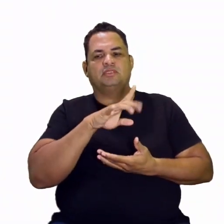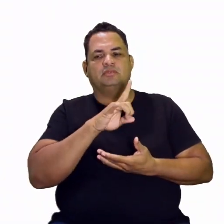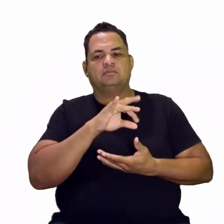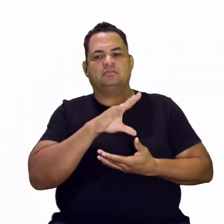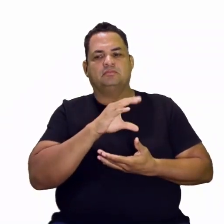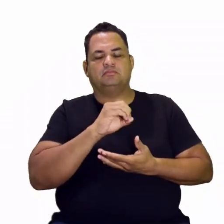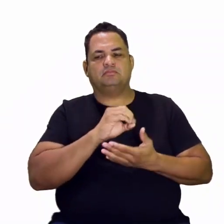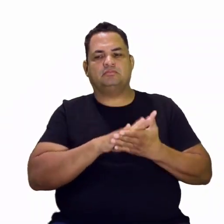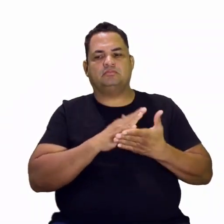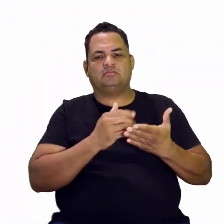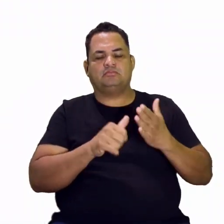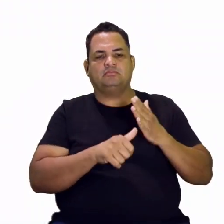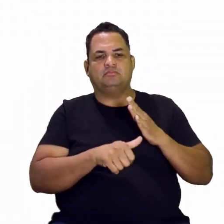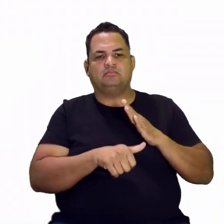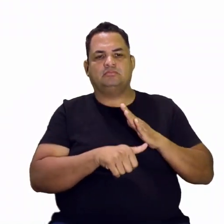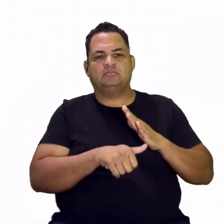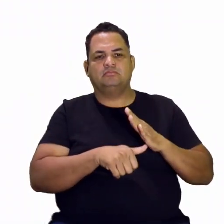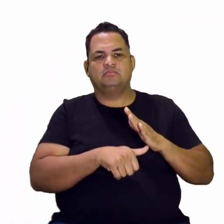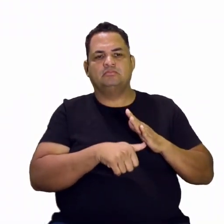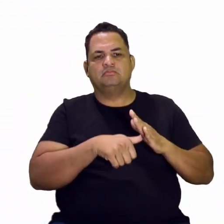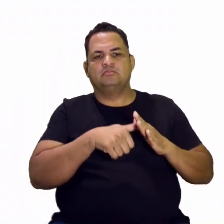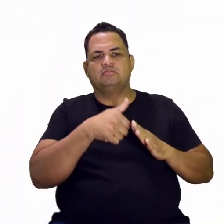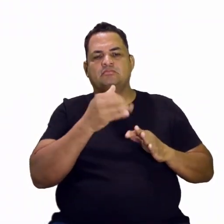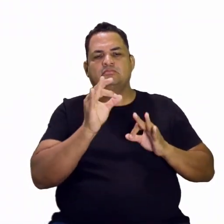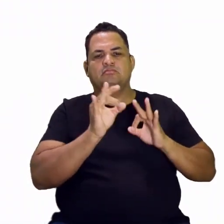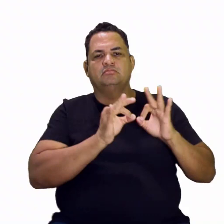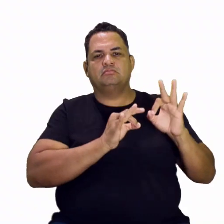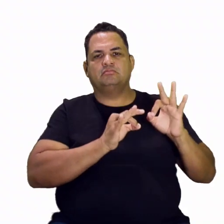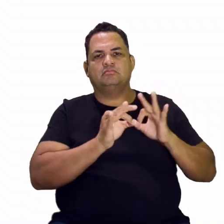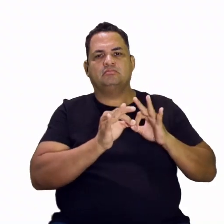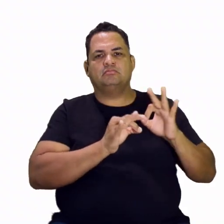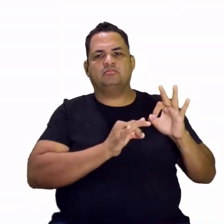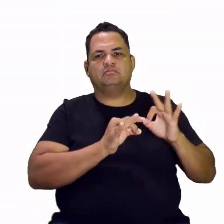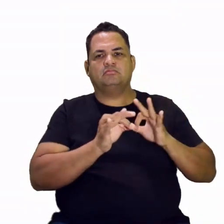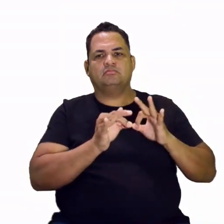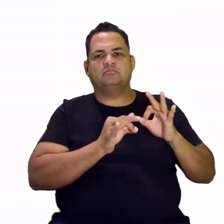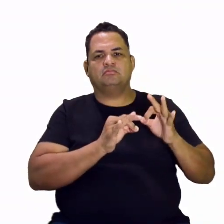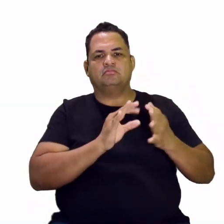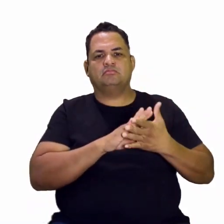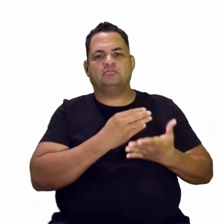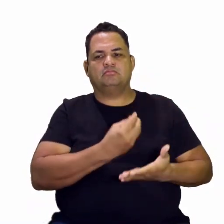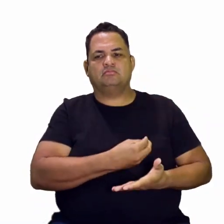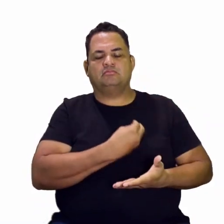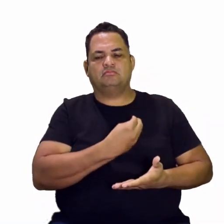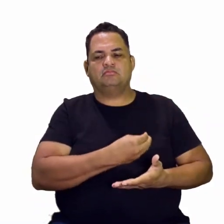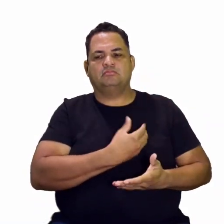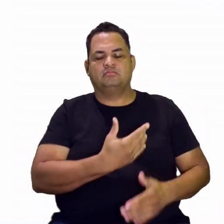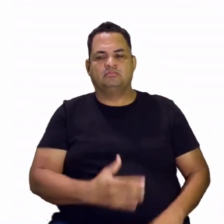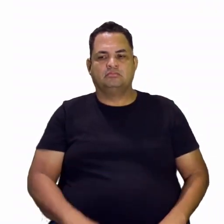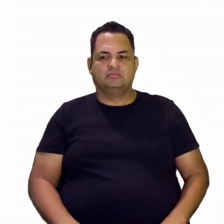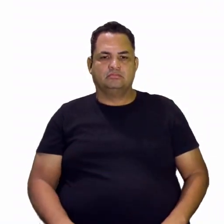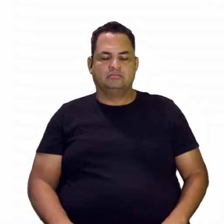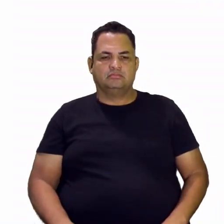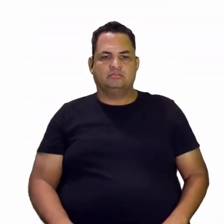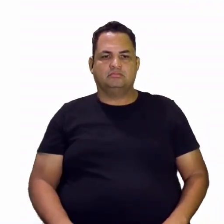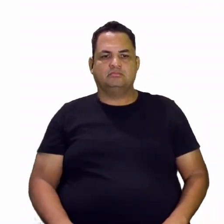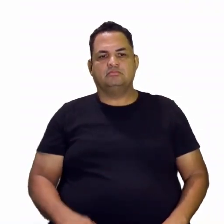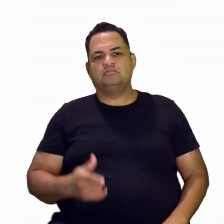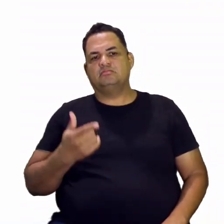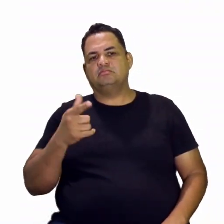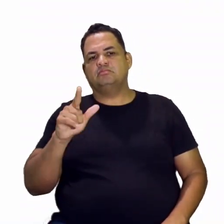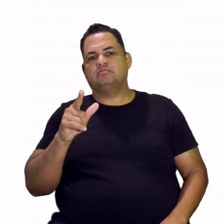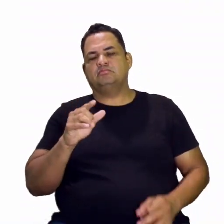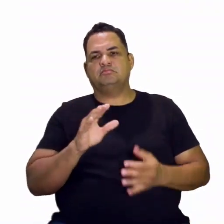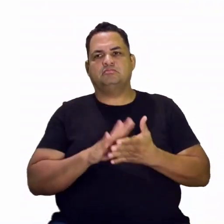coacervados as primitivas formas de organismos vivos, tá? Outros consideram que